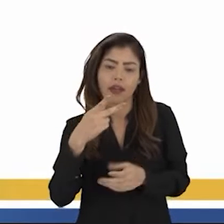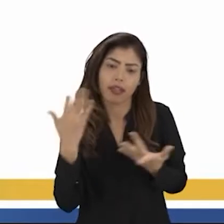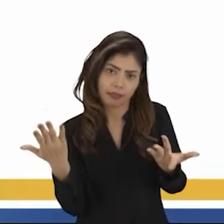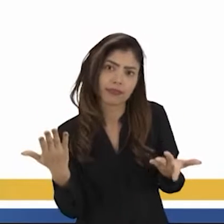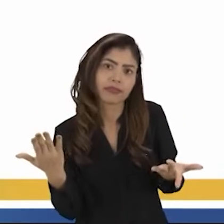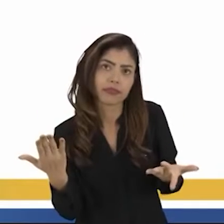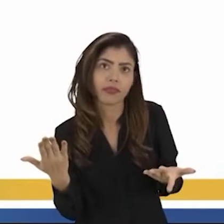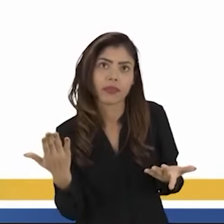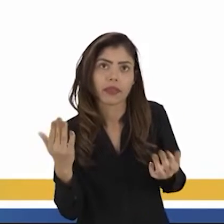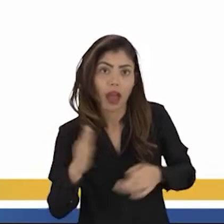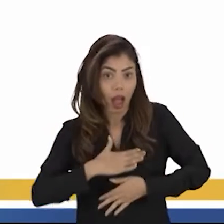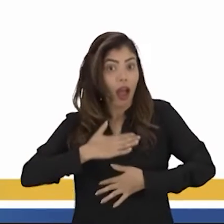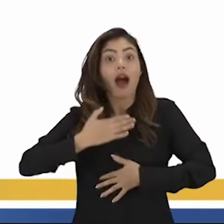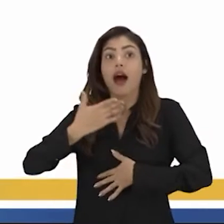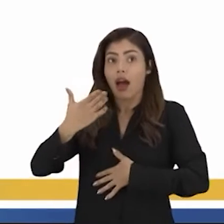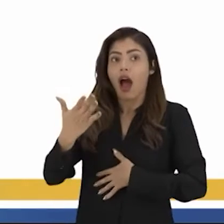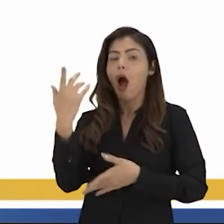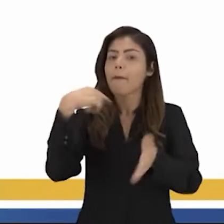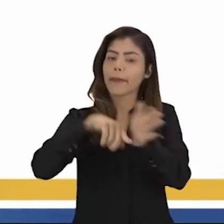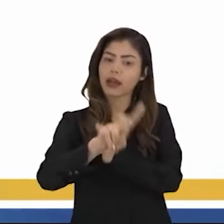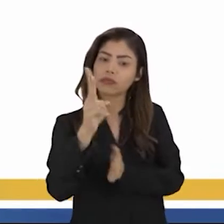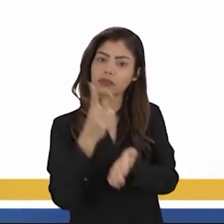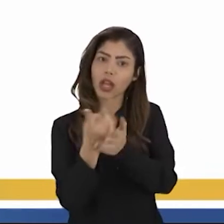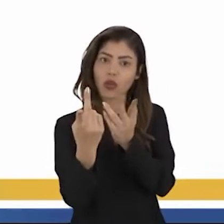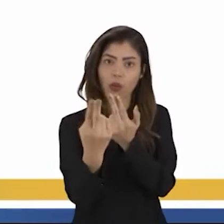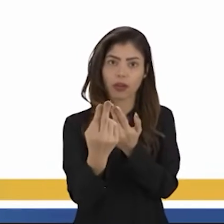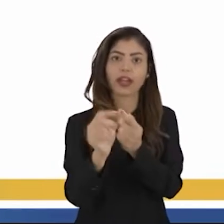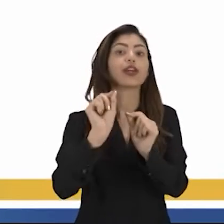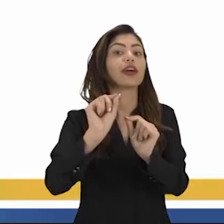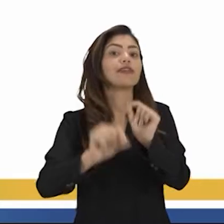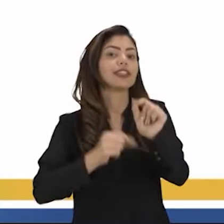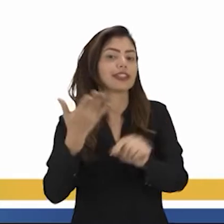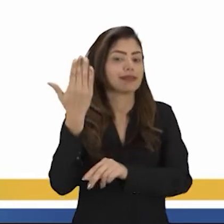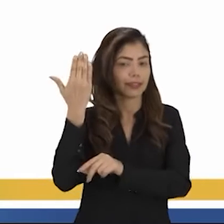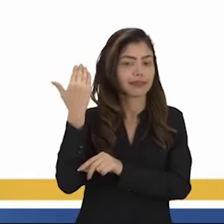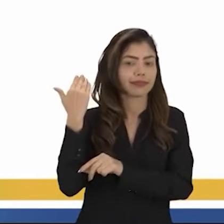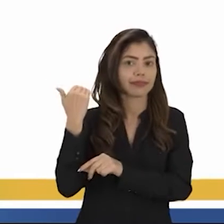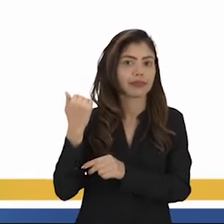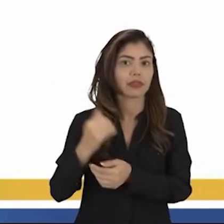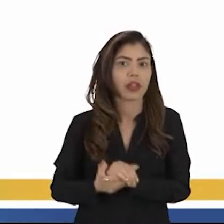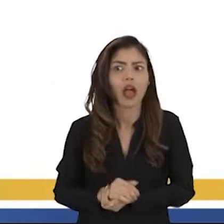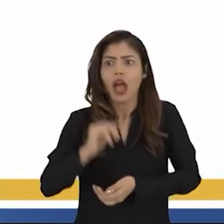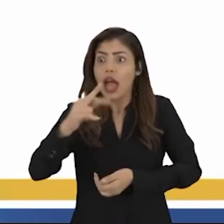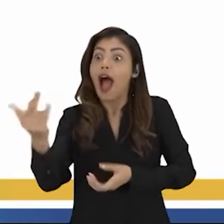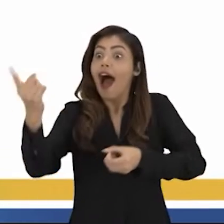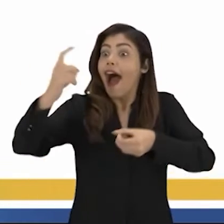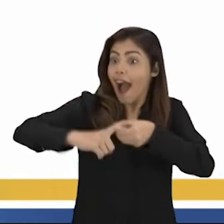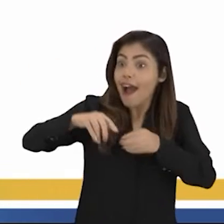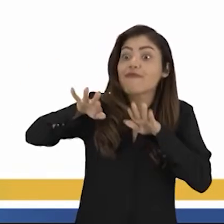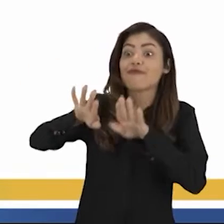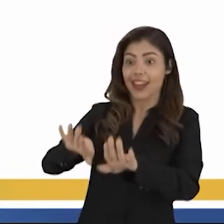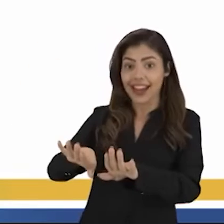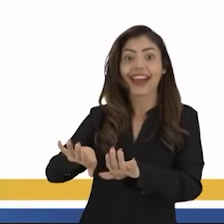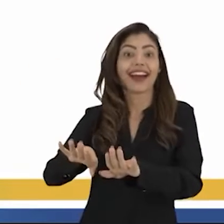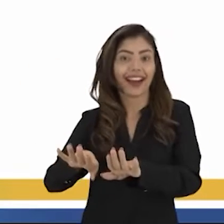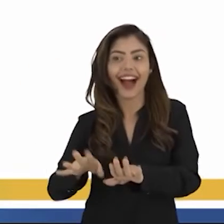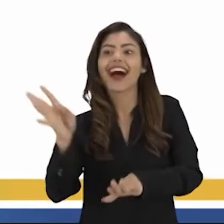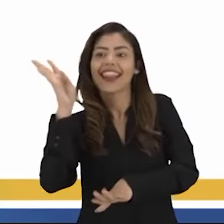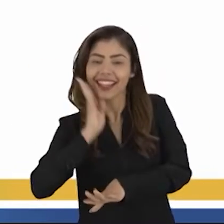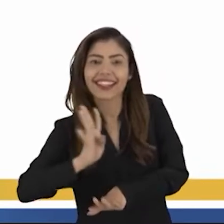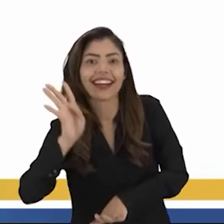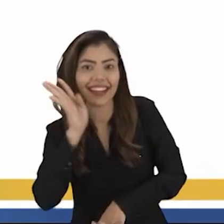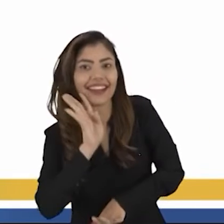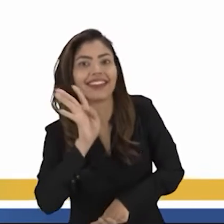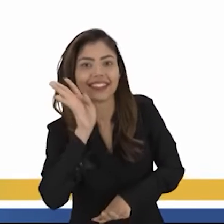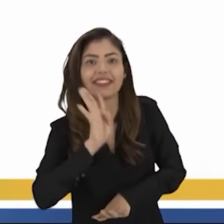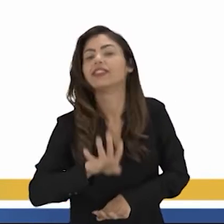né, dar o ar de surpresa e de pergunta ao mesmo tempo, que foi o que eu fiz anteriormente. Iris, você veio, né? Que